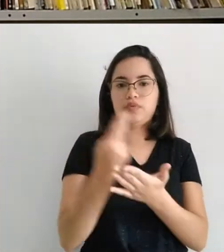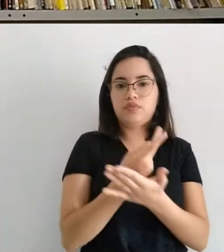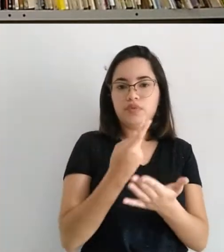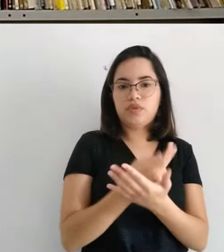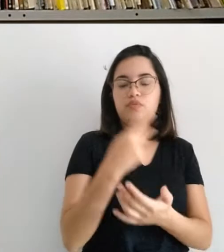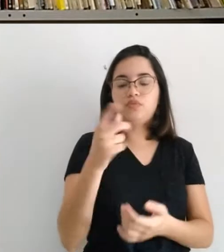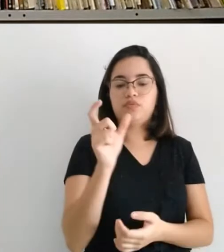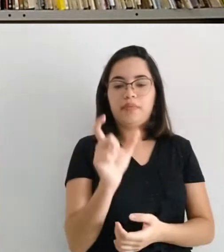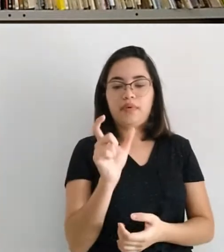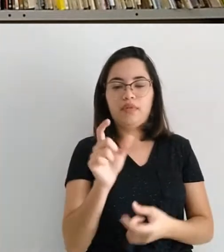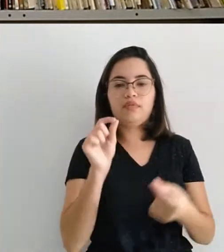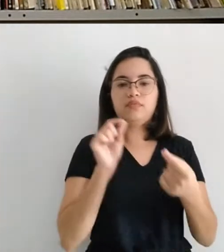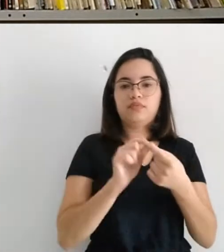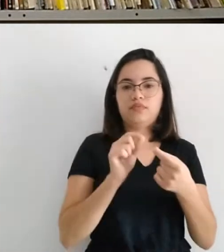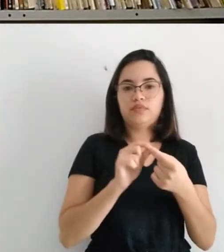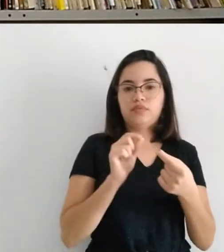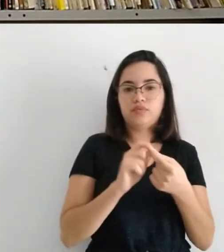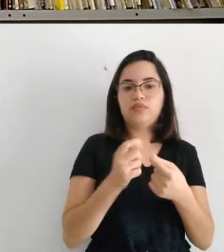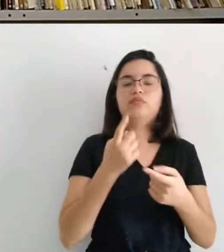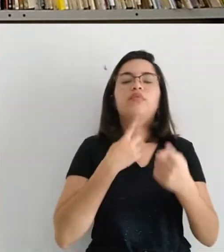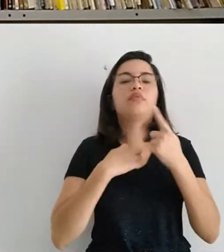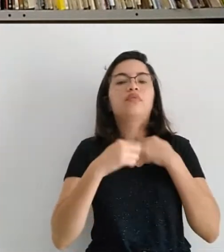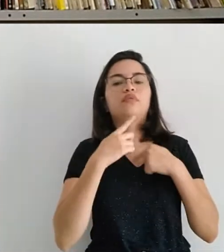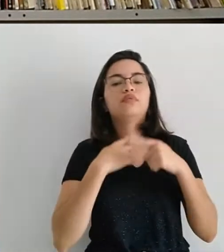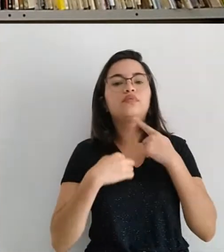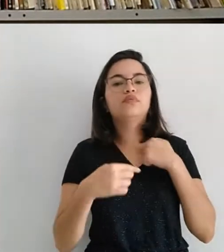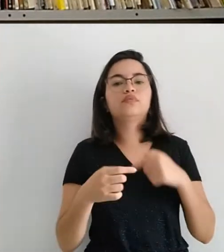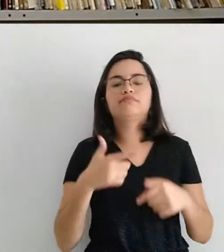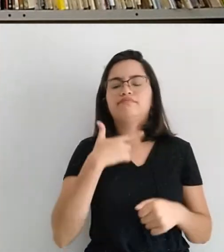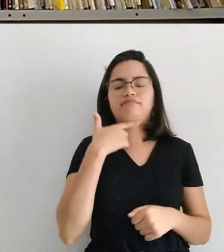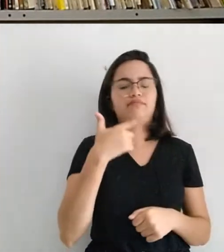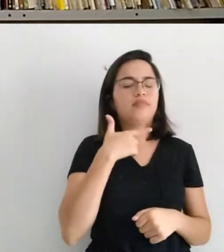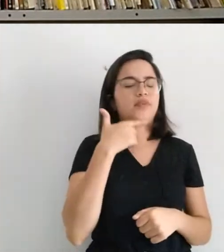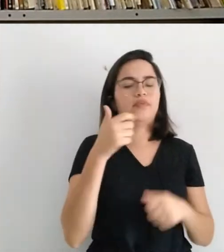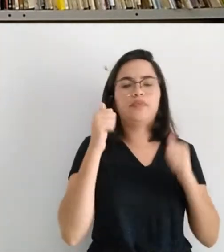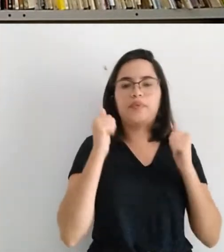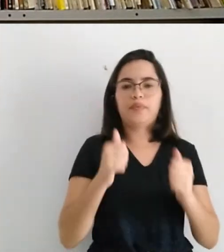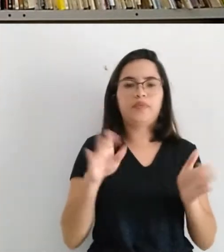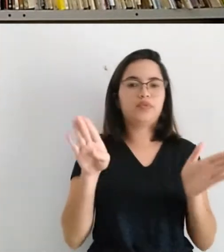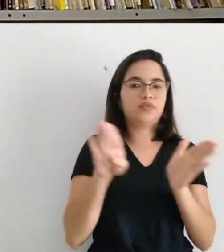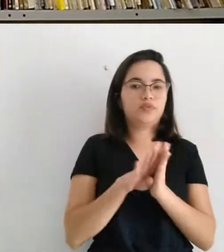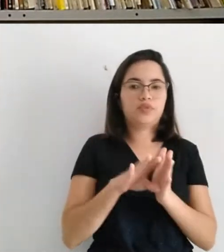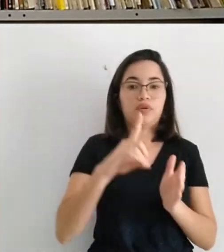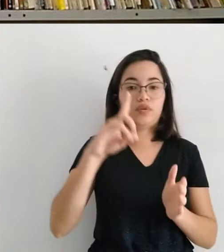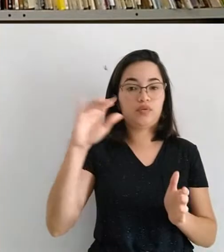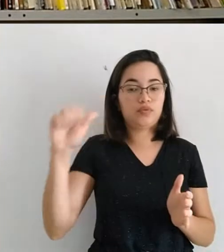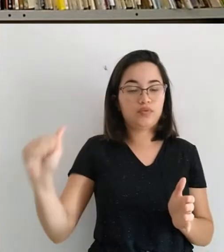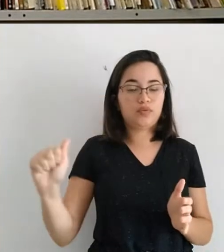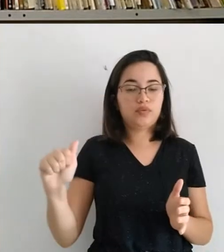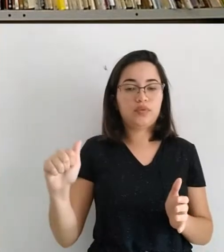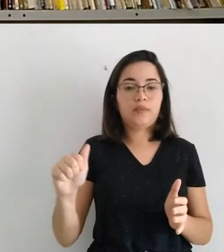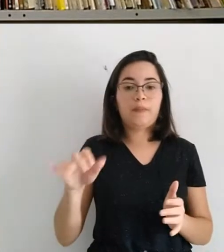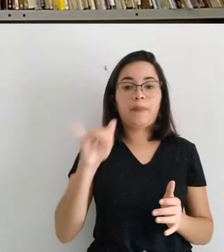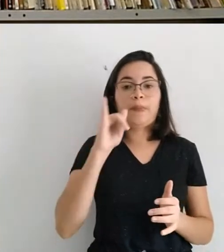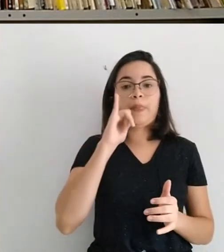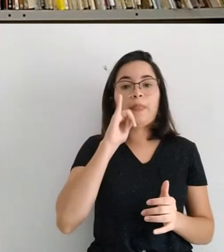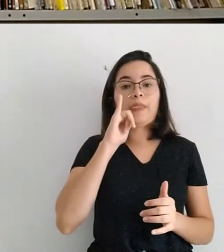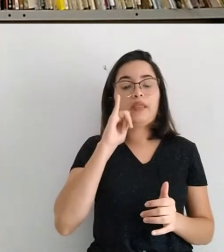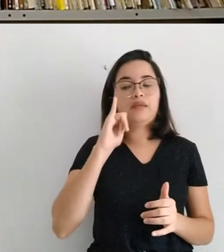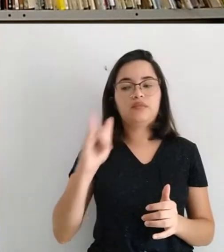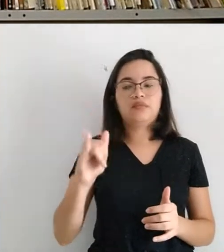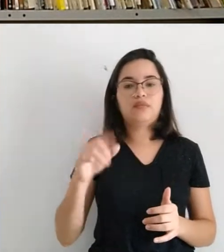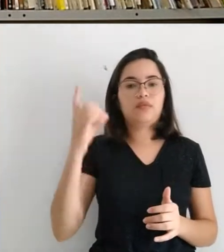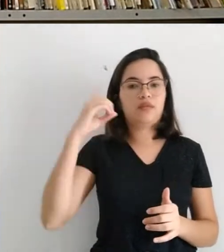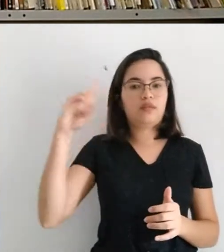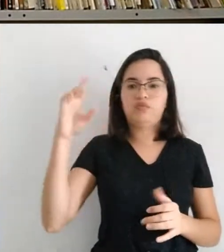suas palavras, das suas ações, dos seus desejos. Ninguém vai poder chegar naquele dia e dizer que